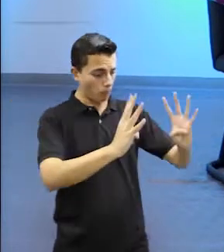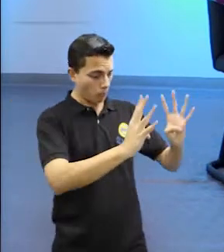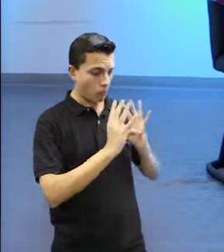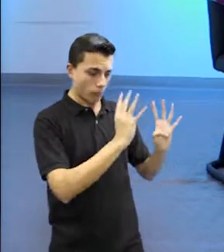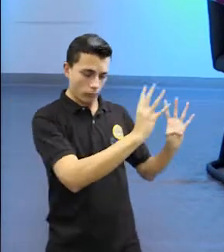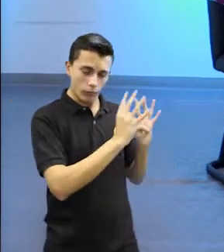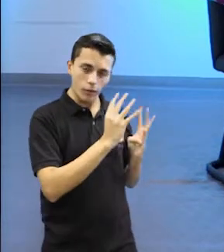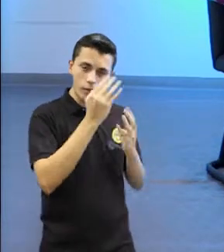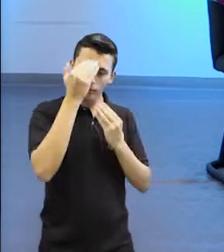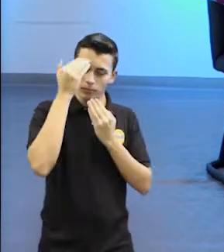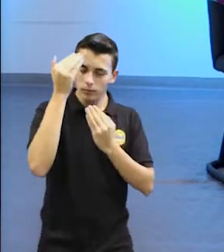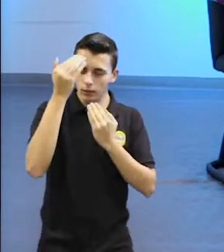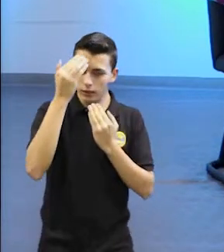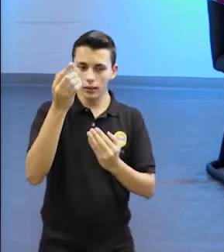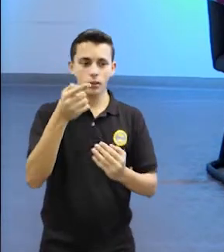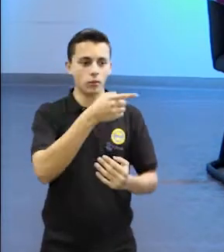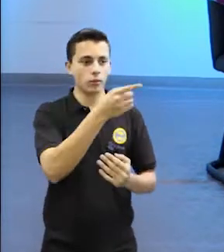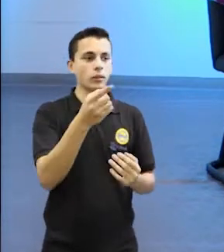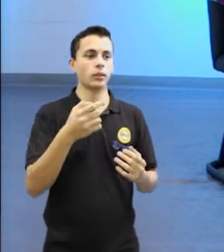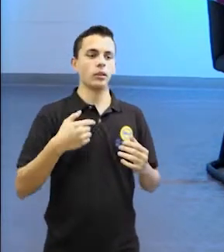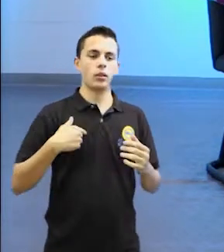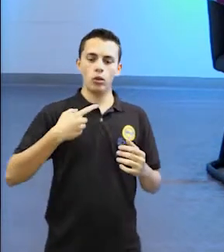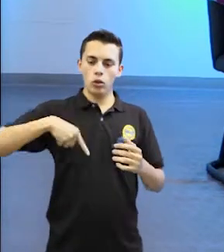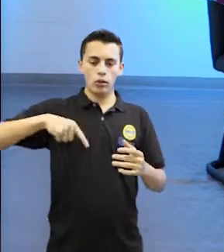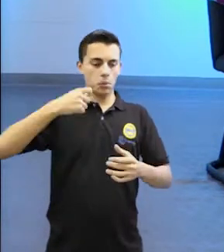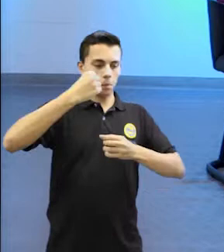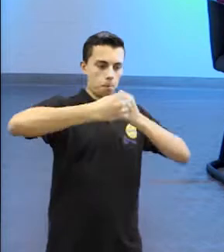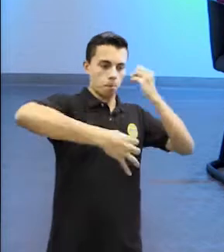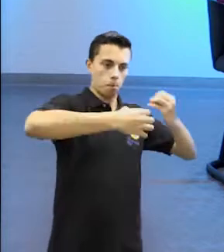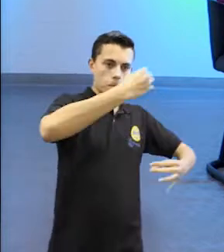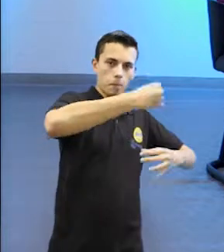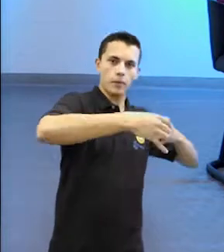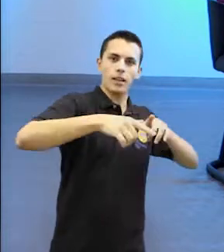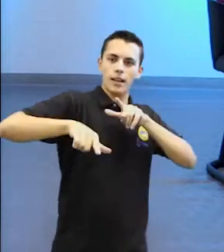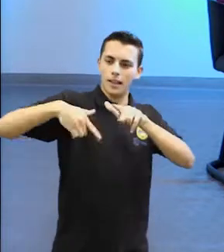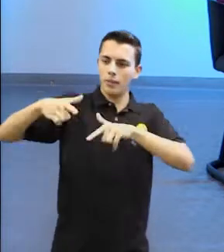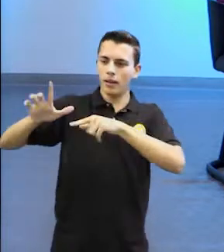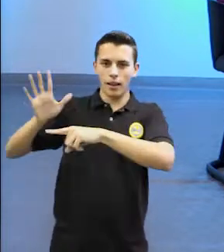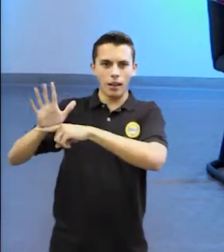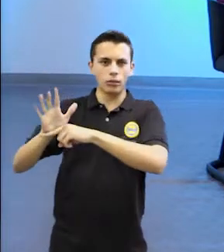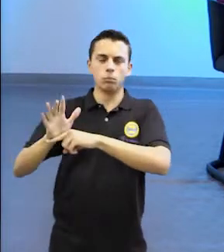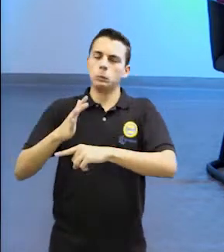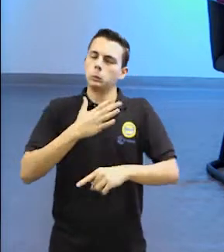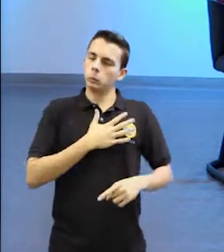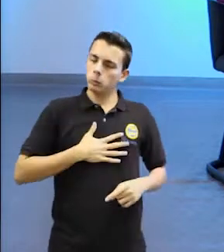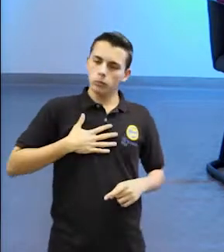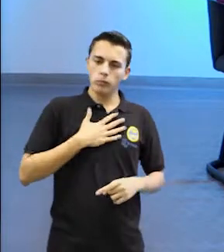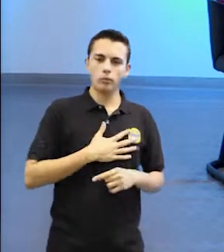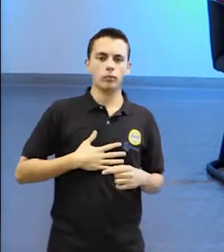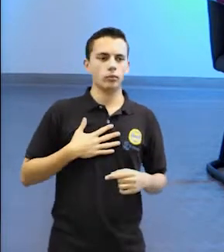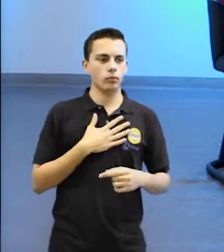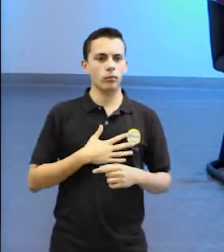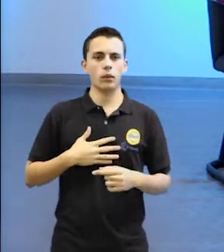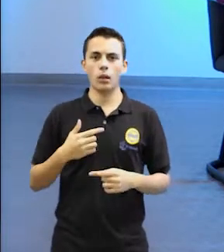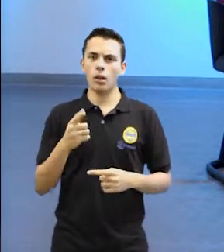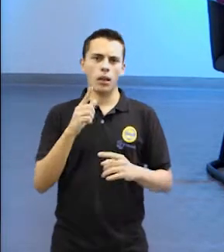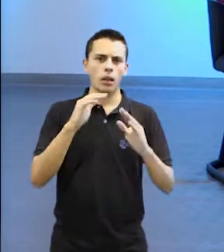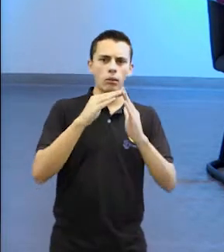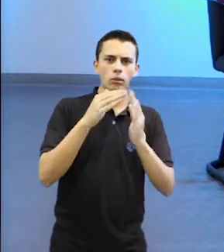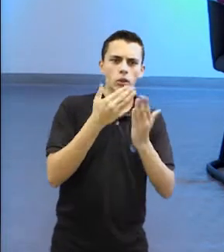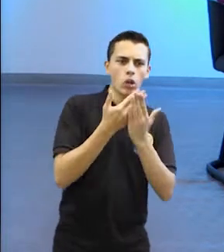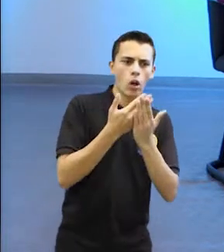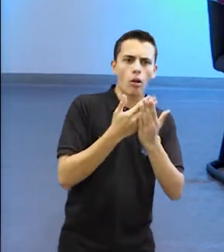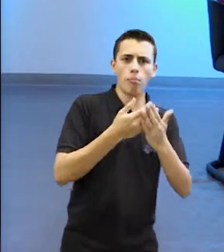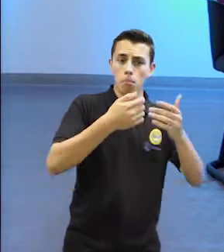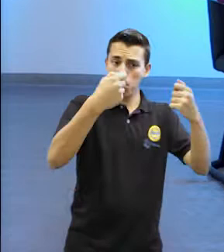de falar sobre o nosso trabalho e colocar à disposição, né, seja lá para uma escola, que a